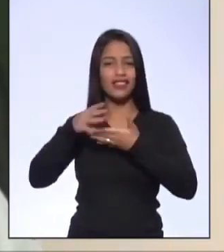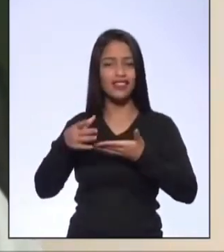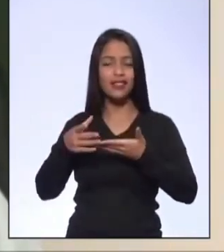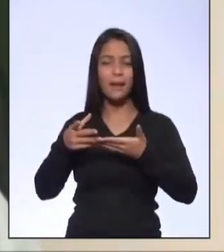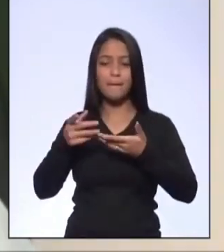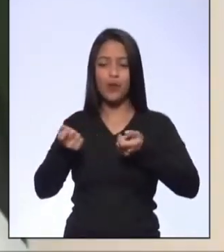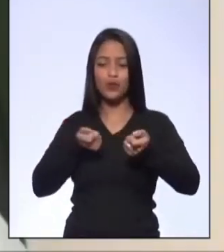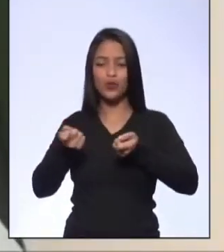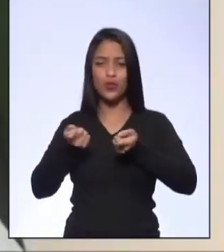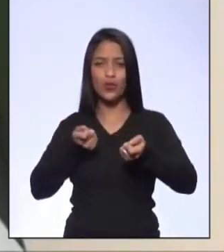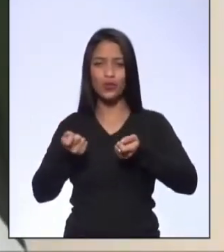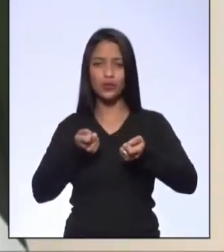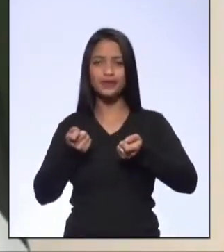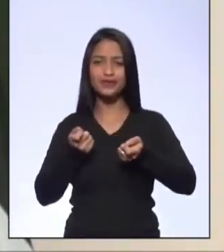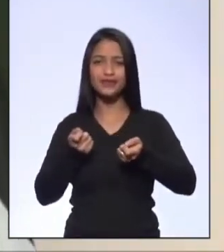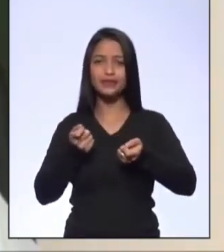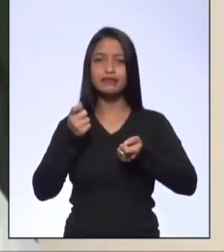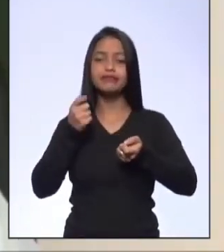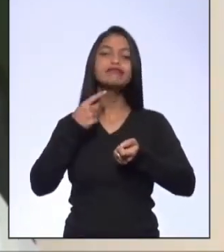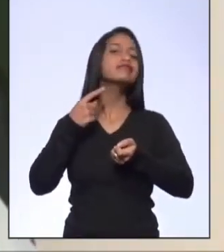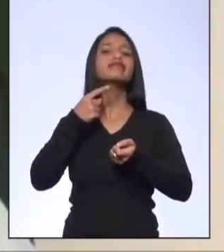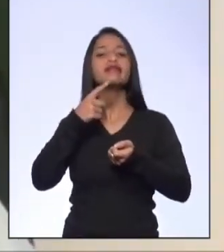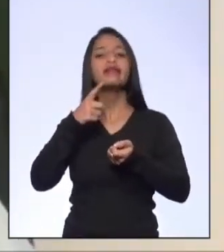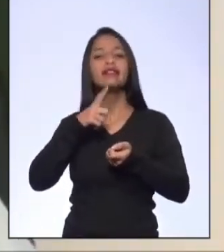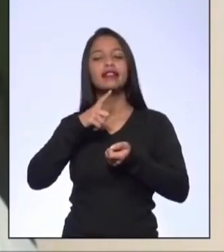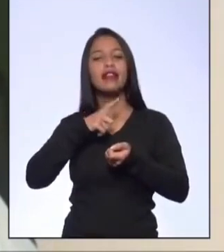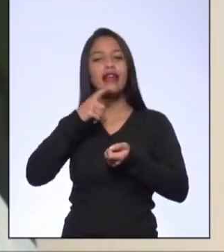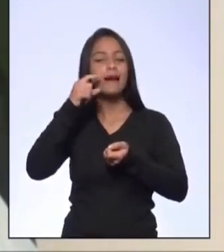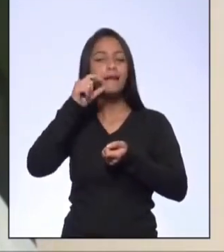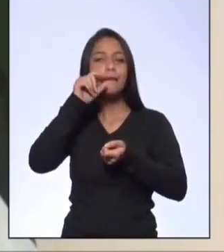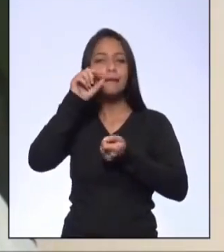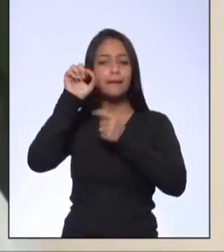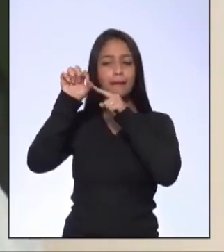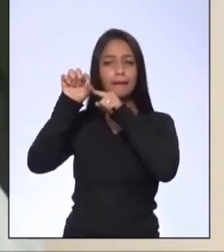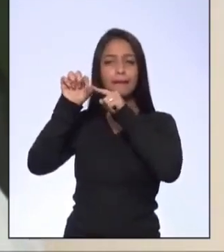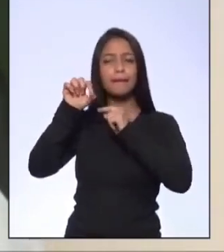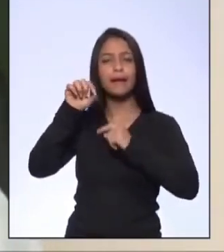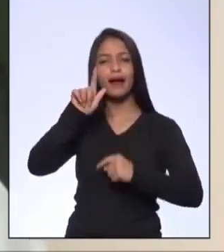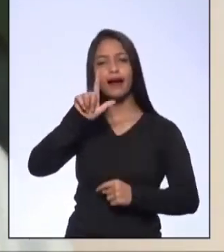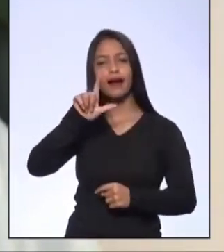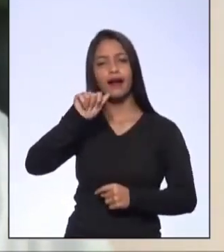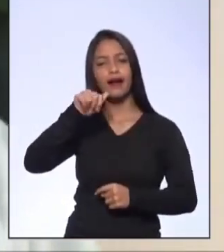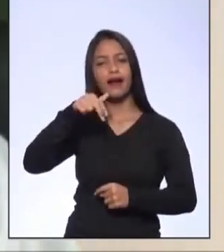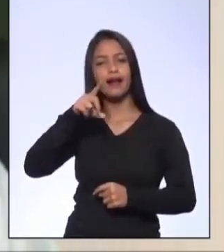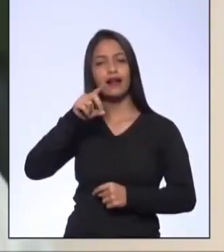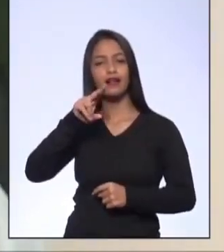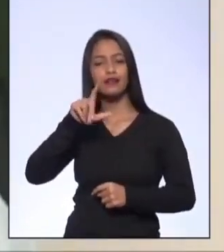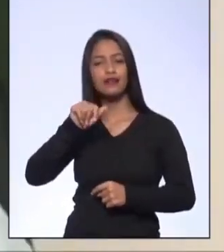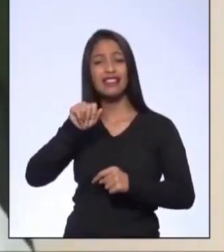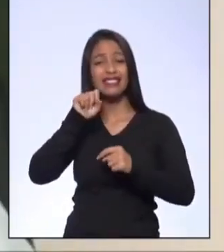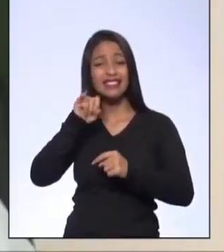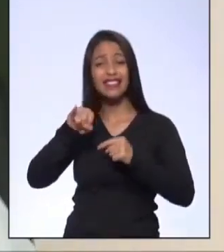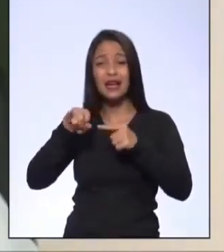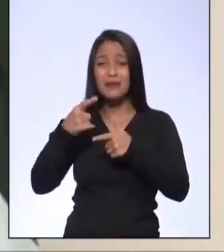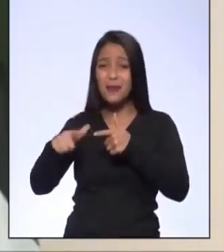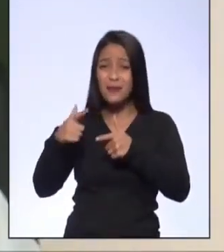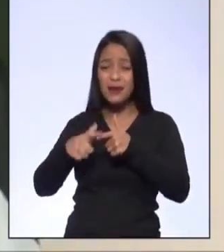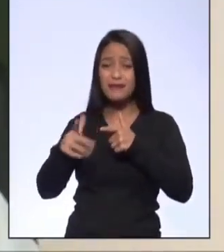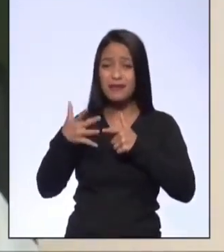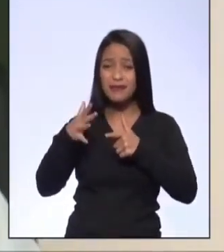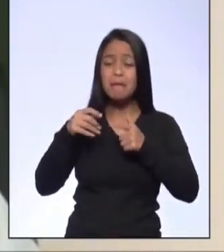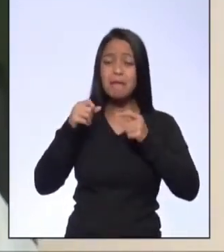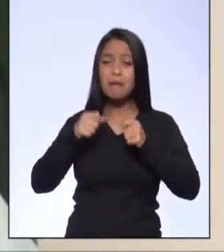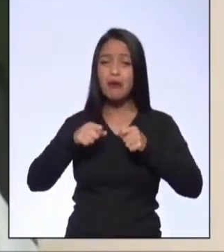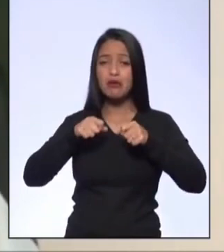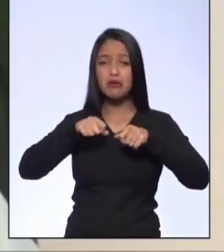dela, se a minha pituitária está mais ou menos, né? se a minha pituitária está mais ou menos, eu posso ter um monte